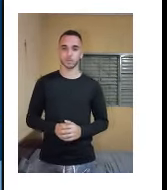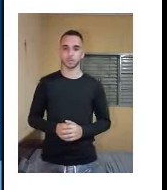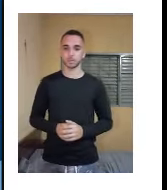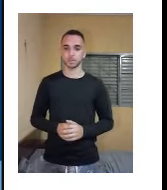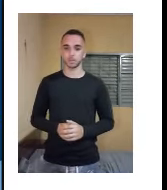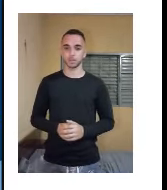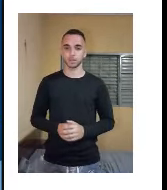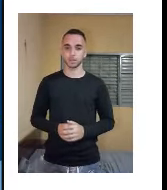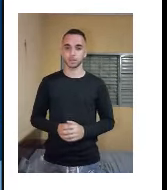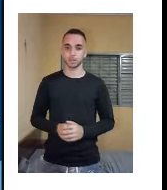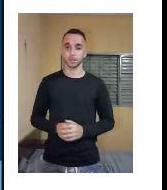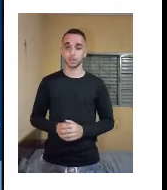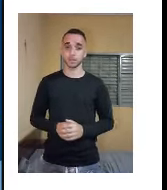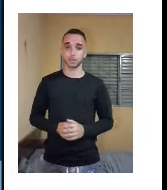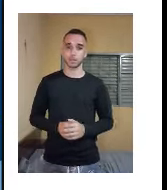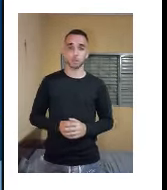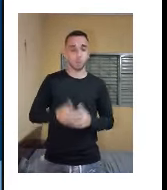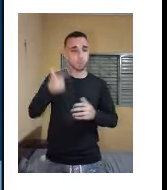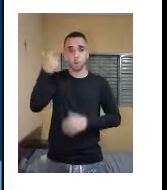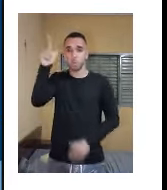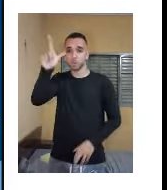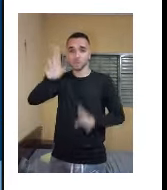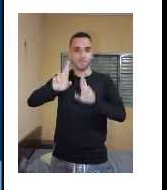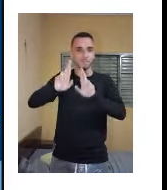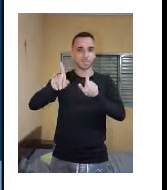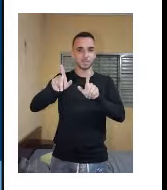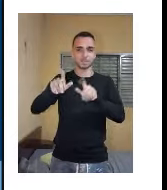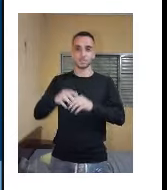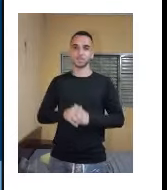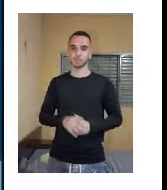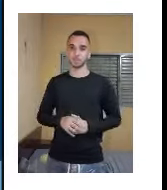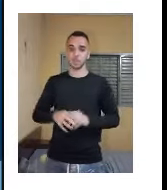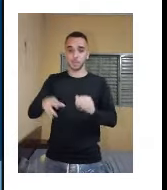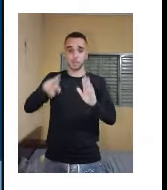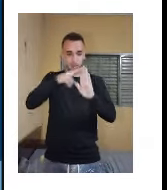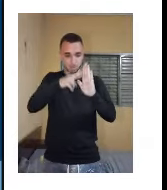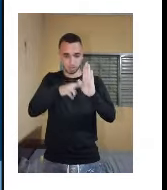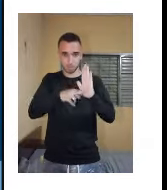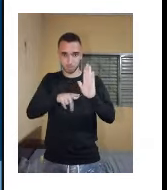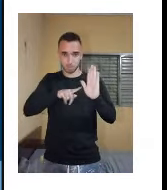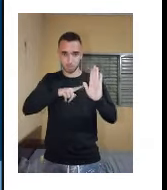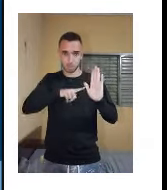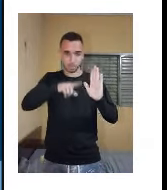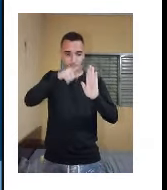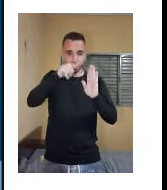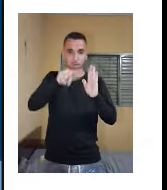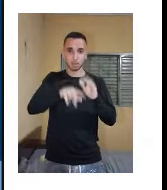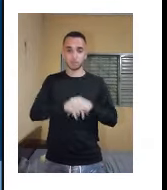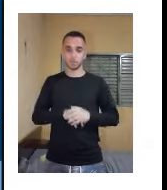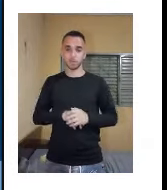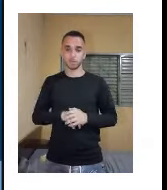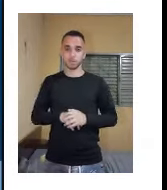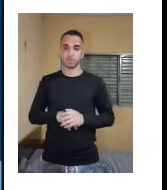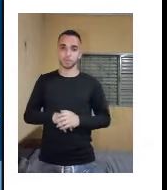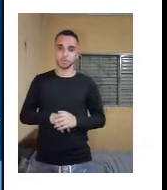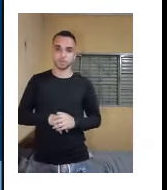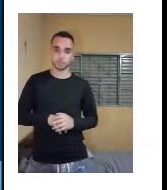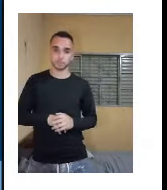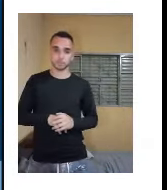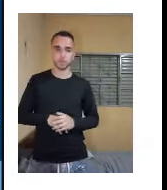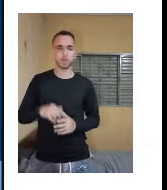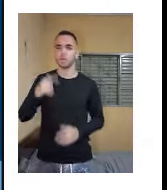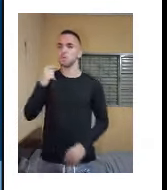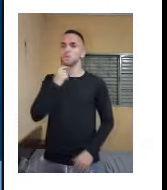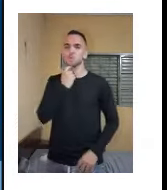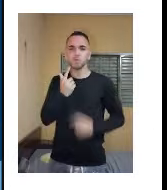bastante significativa do relatório é que é indiscutível, né? Não se tem mais dúvida,